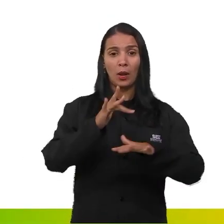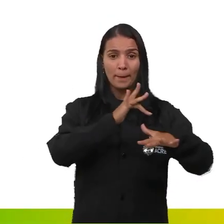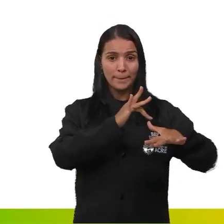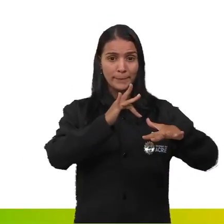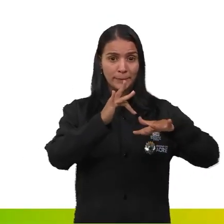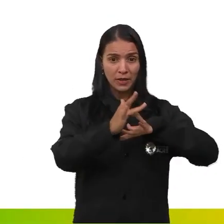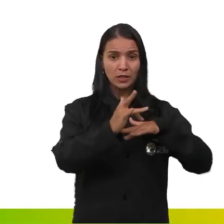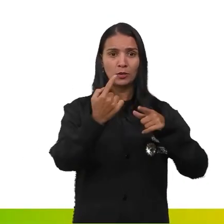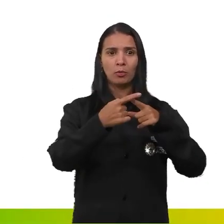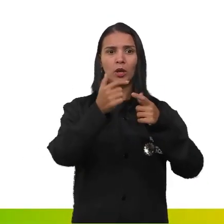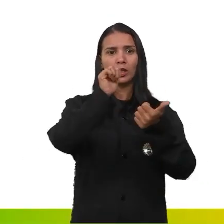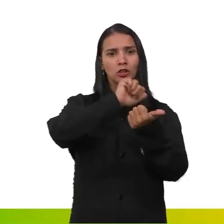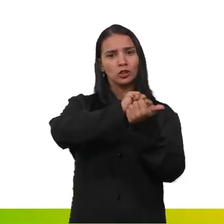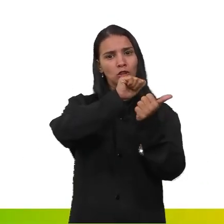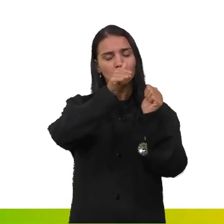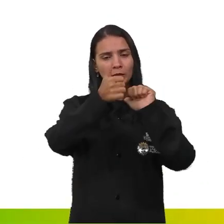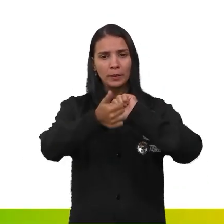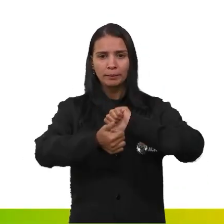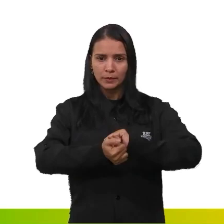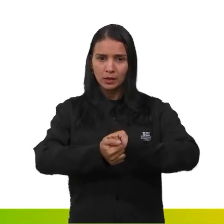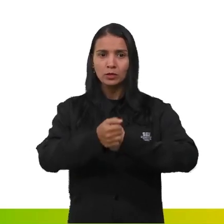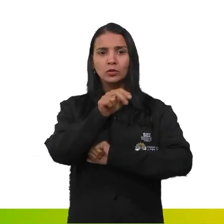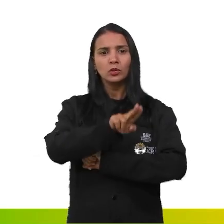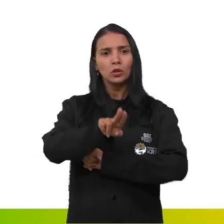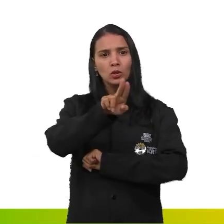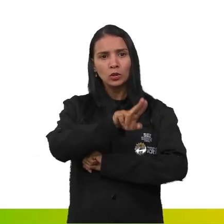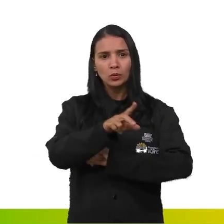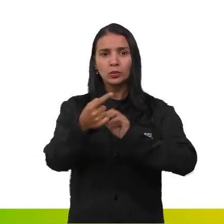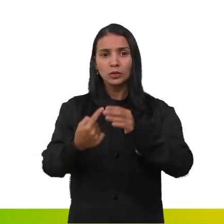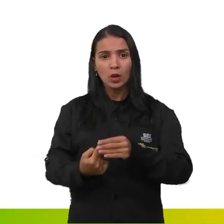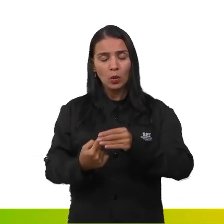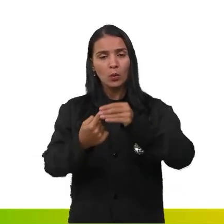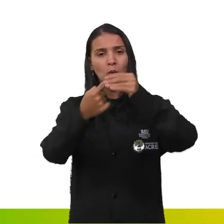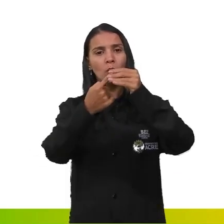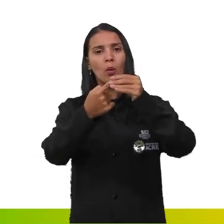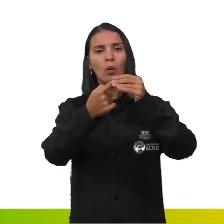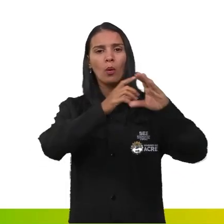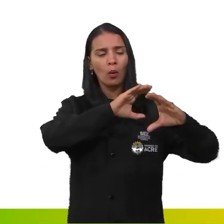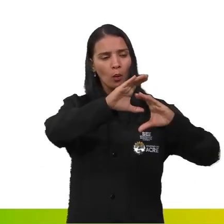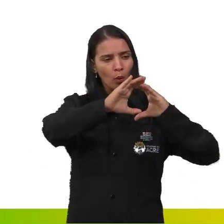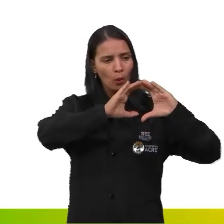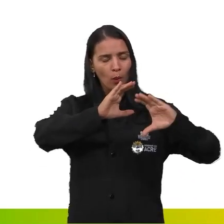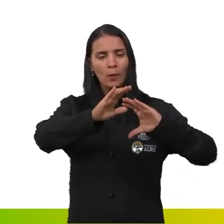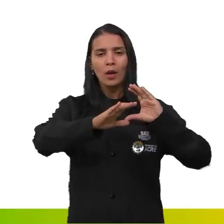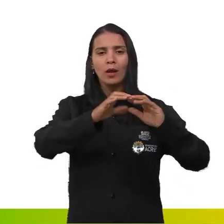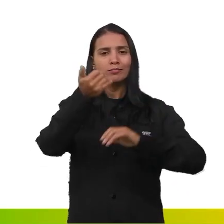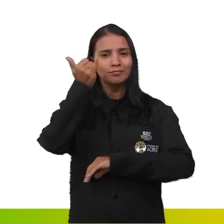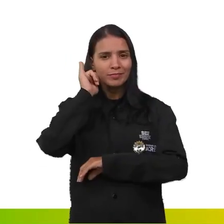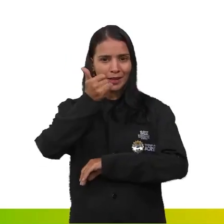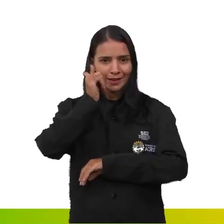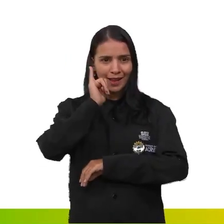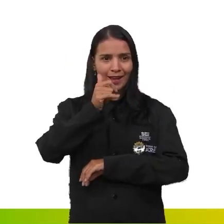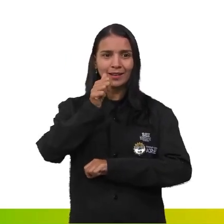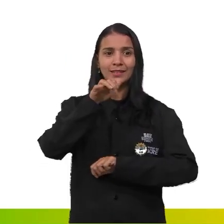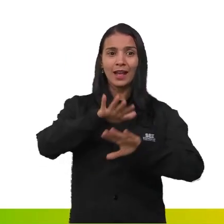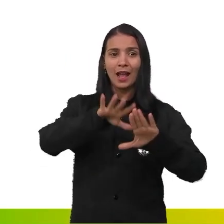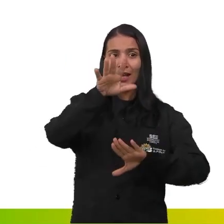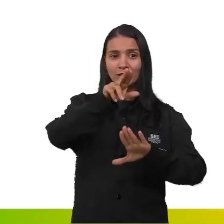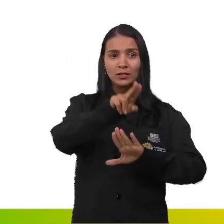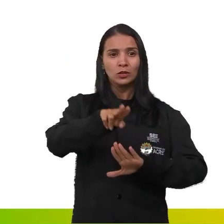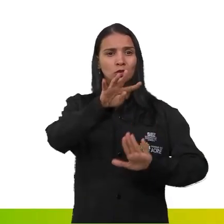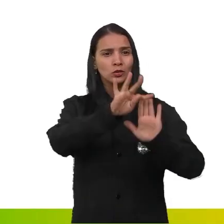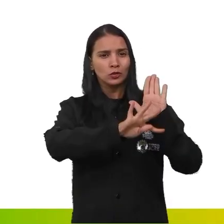utiliza apenas um meio para contar a história. Um caso descrito mostra o uso combinado de um texto, imagem, áudio, característica de